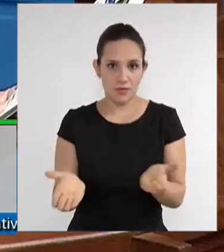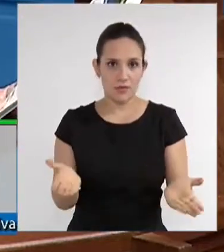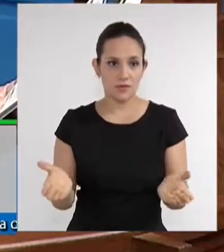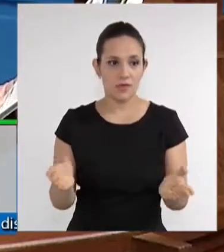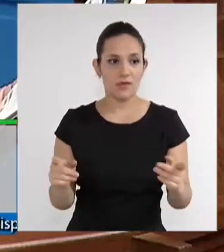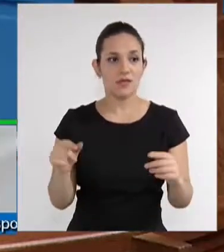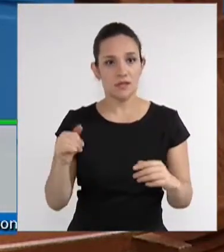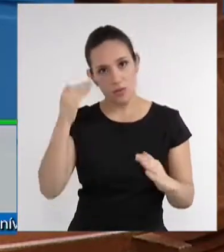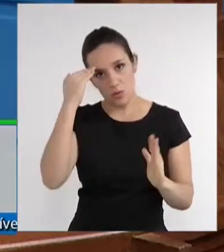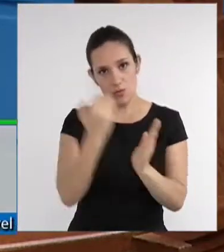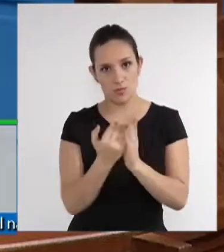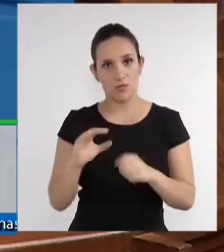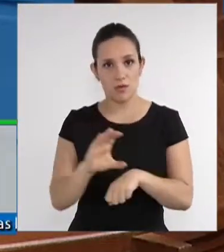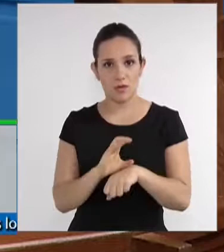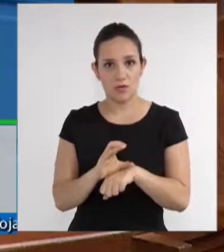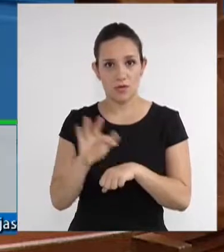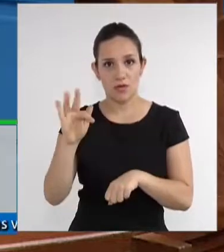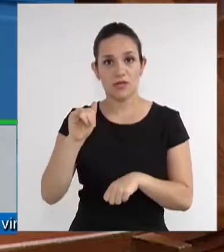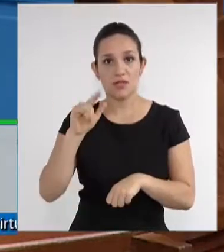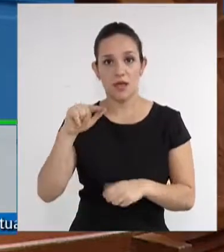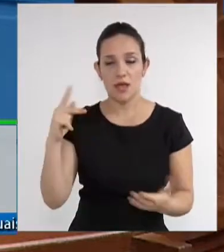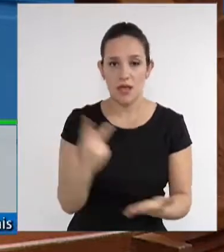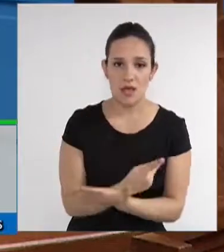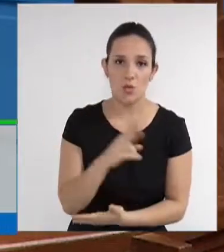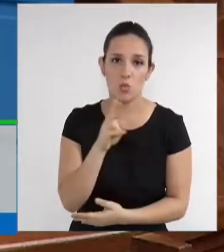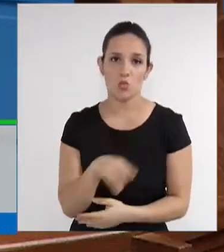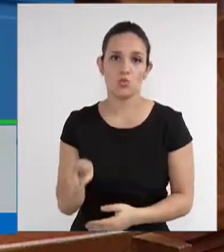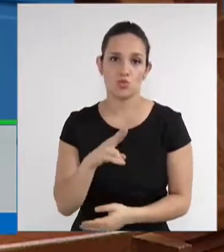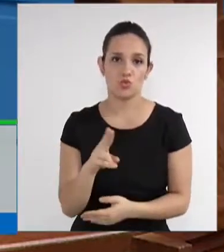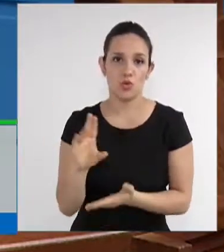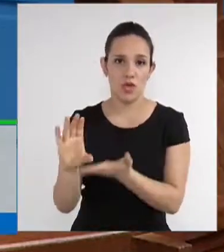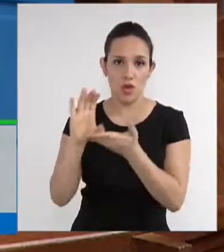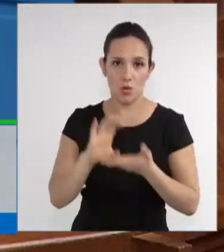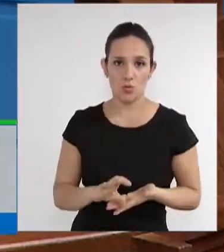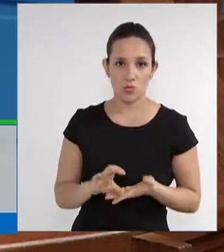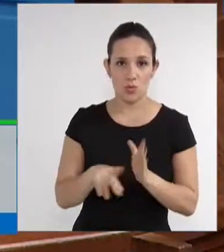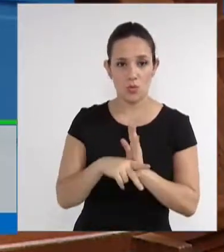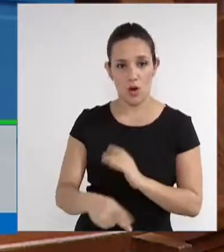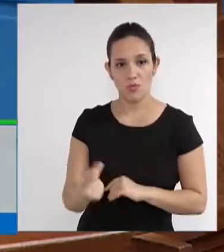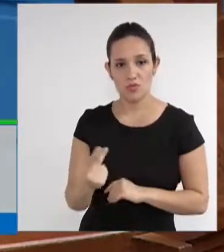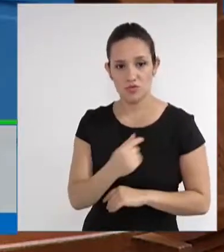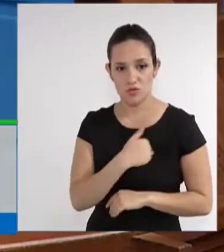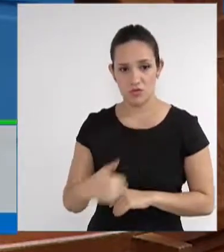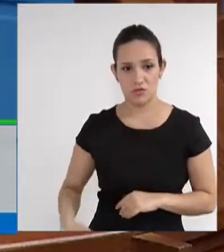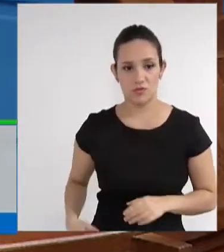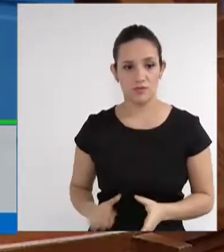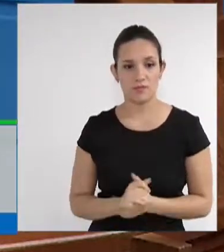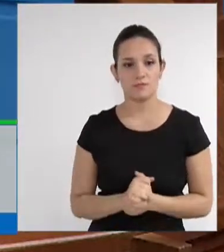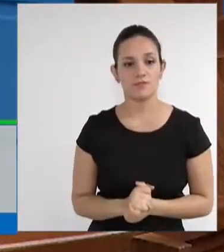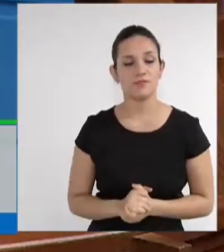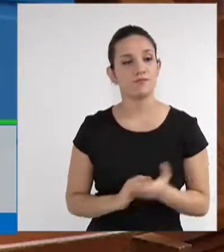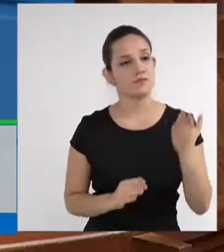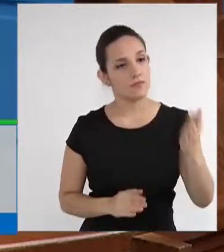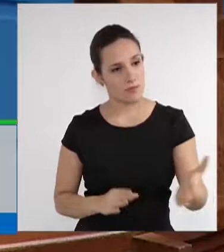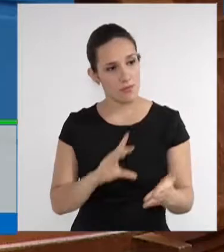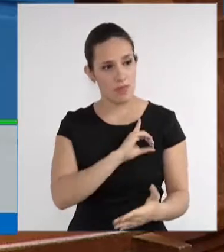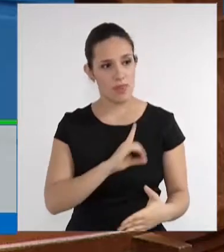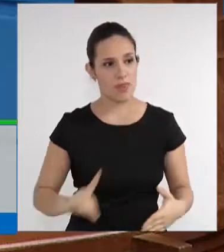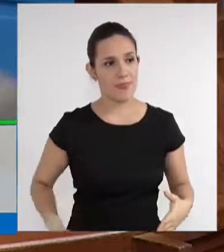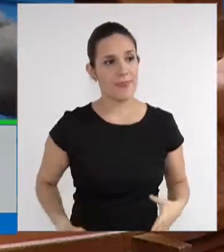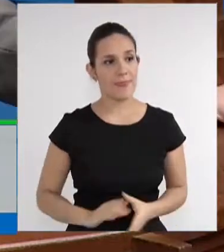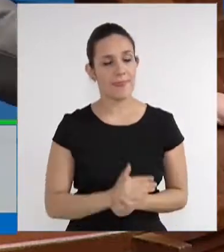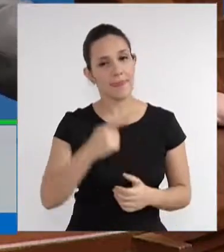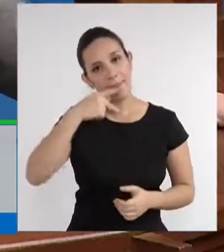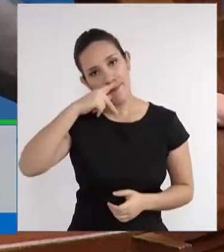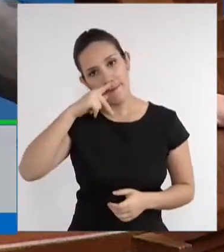constitucionalidade e reflexos nas ações de improbidade administrativa. Meu caro deputado doutor Paulo Ciufi, esse